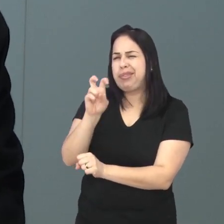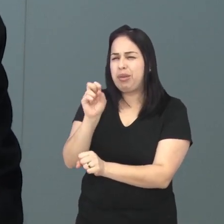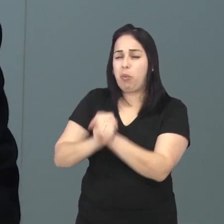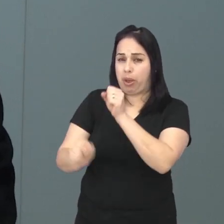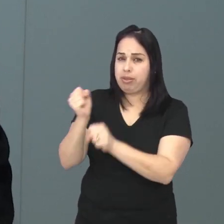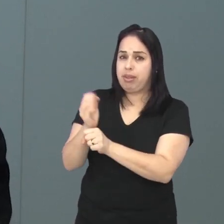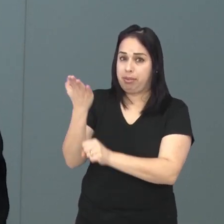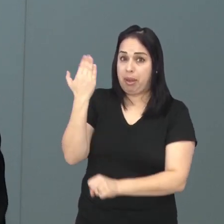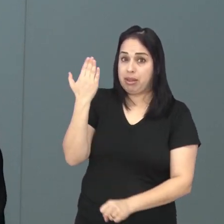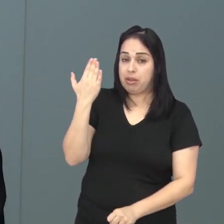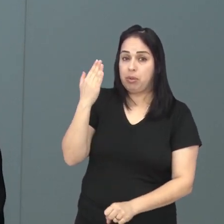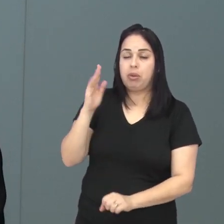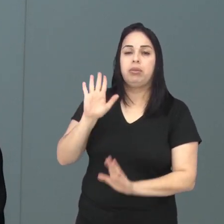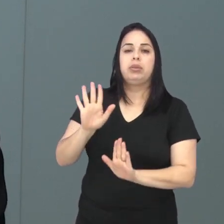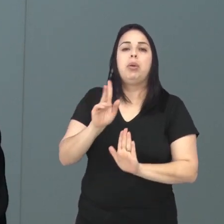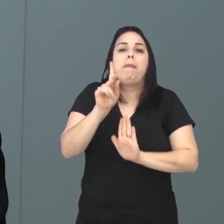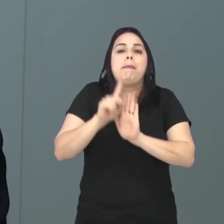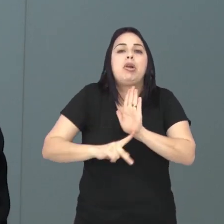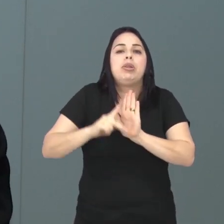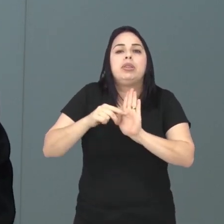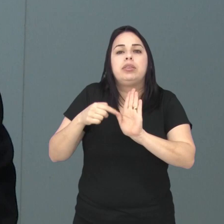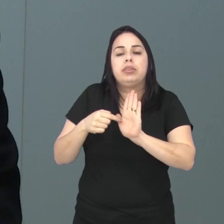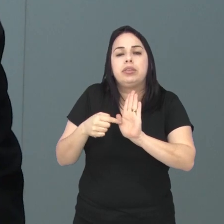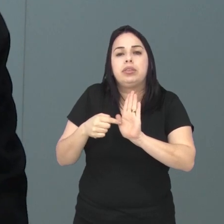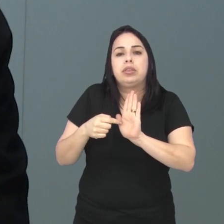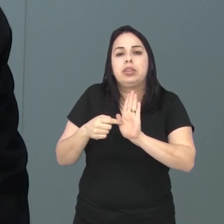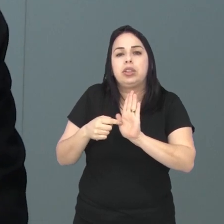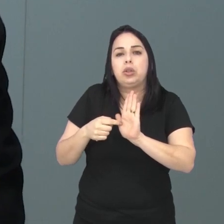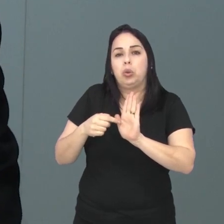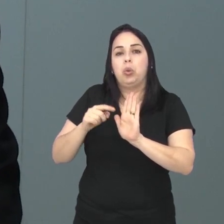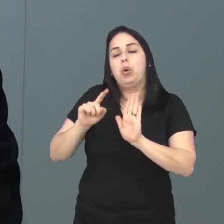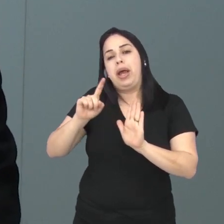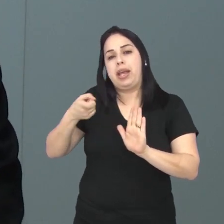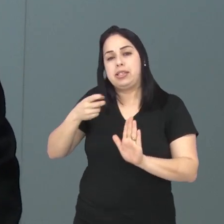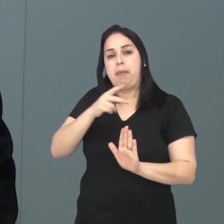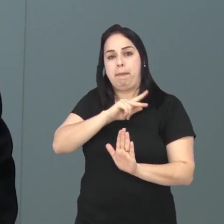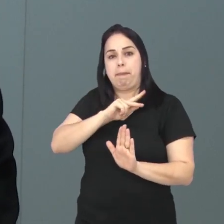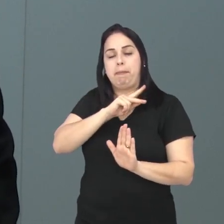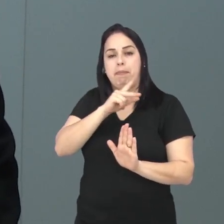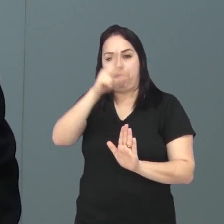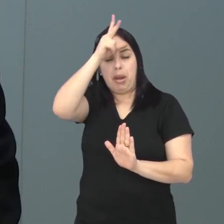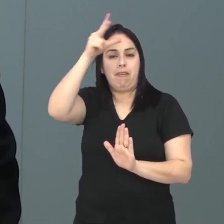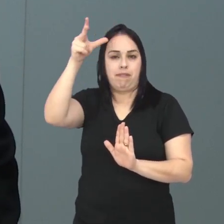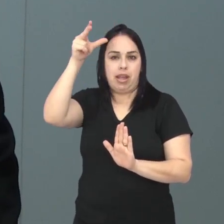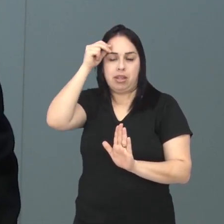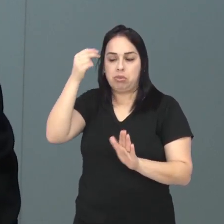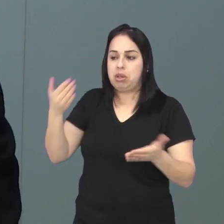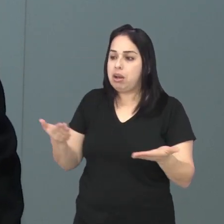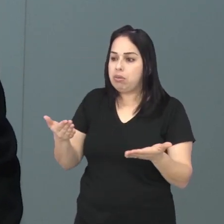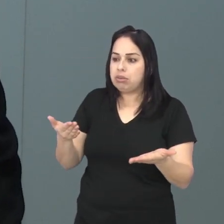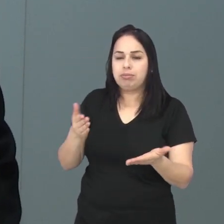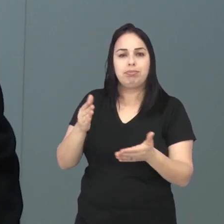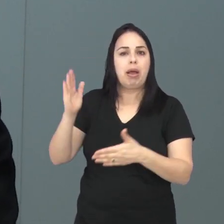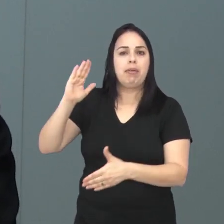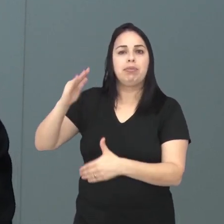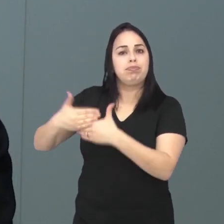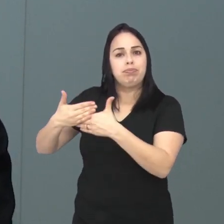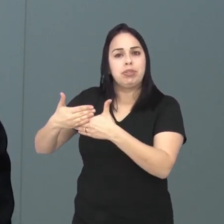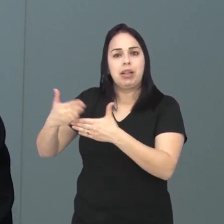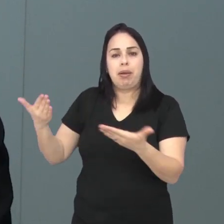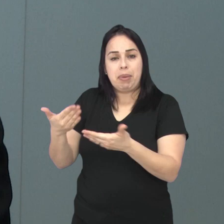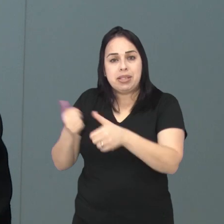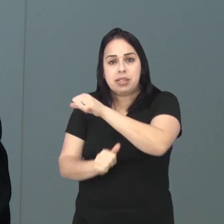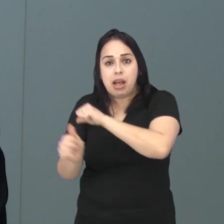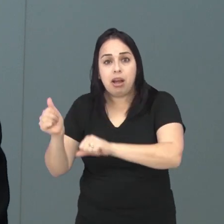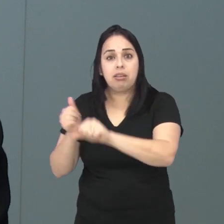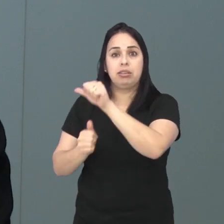4, 5 anos atrás, num projeto da gestão anterior, e a gente precisa ter utilidade para aqueles quiosques.